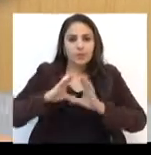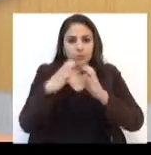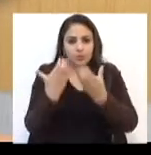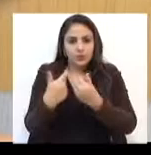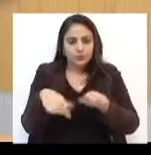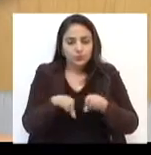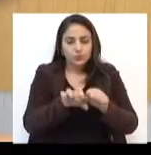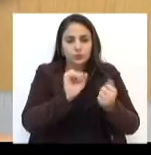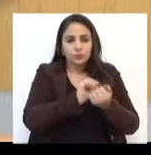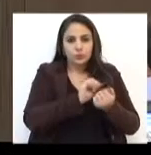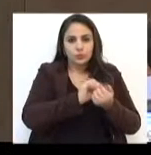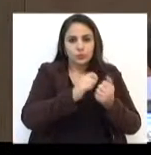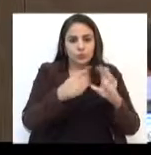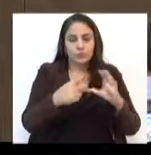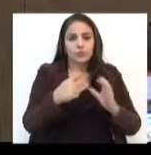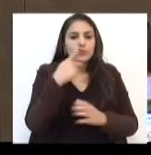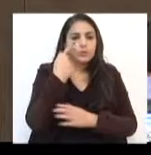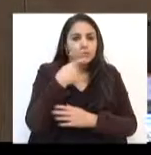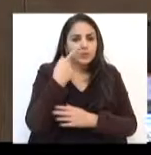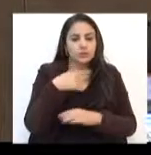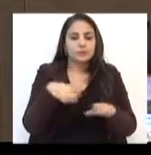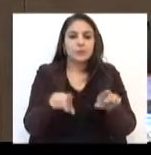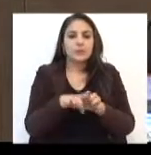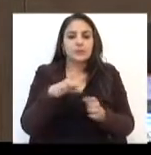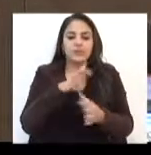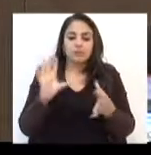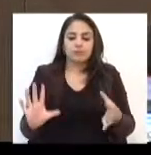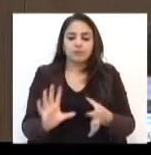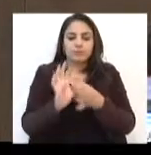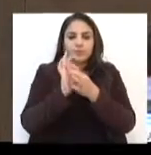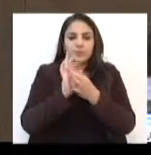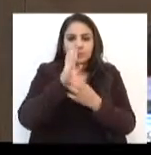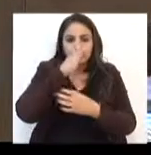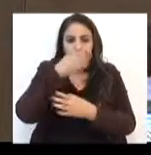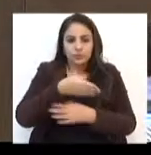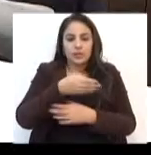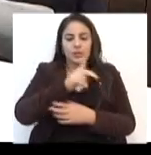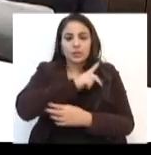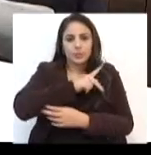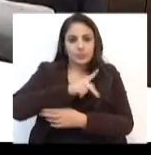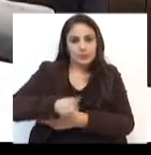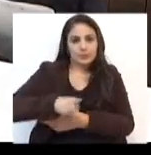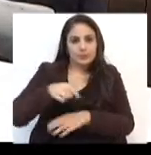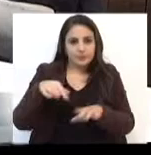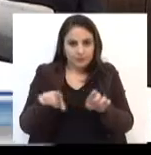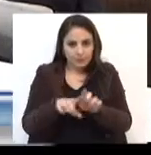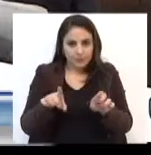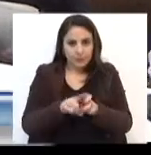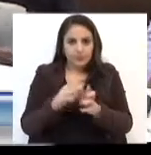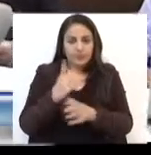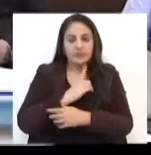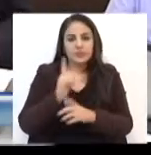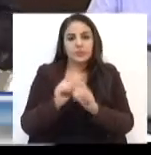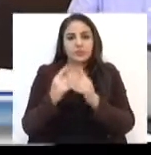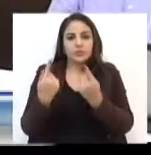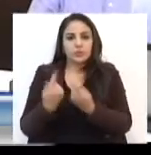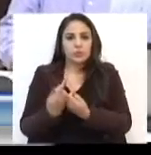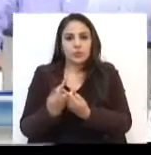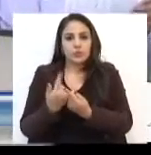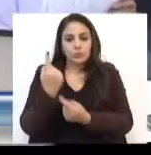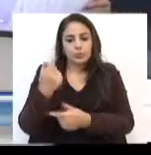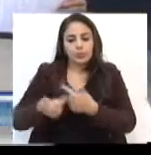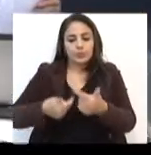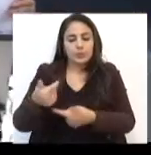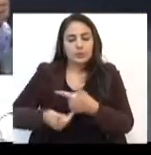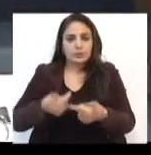e os vereadores. O órgão terá vínculo direto com a presidência e será gerido por um servidor de quadro da